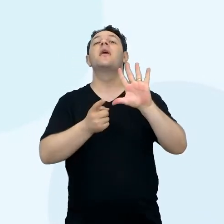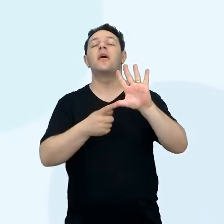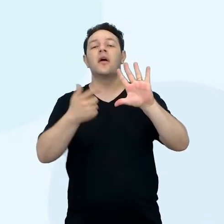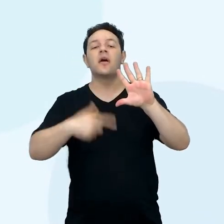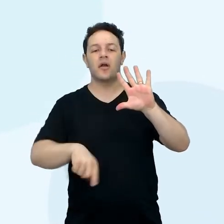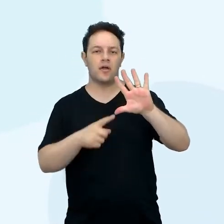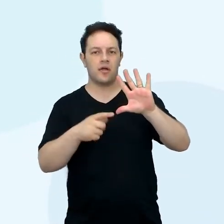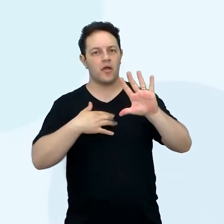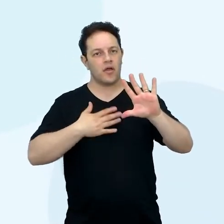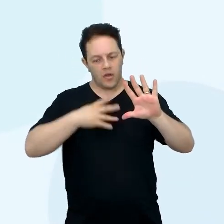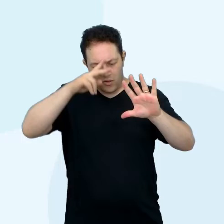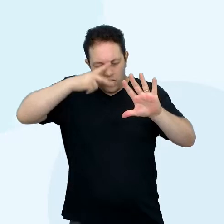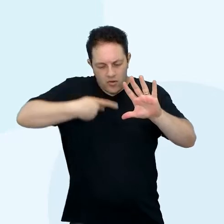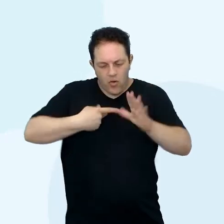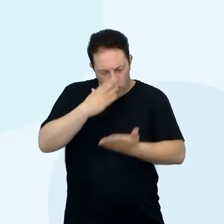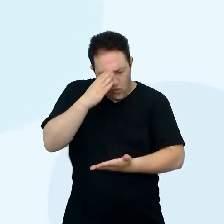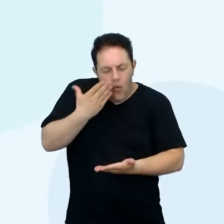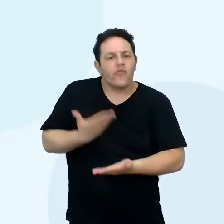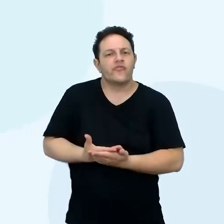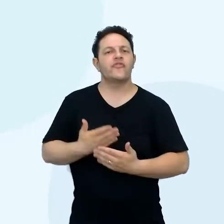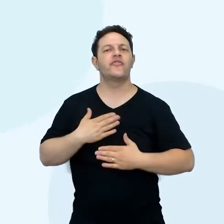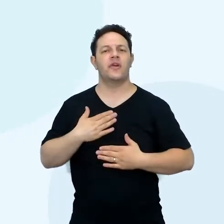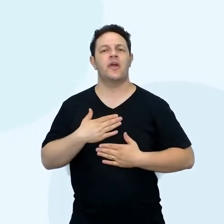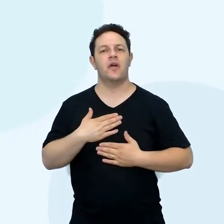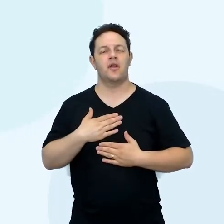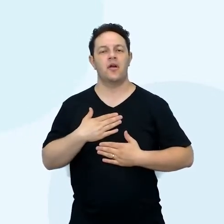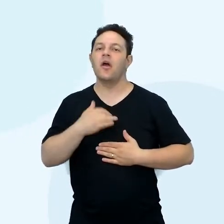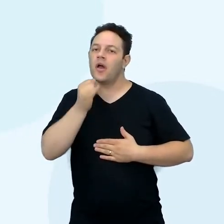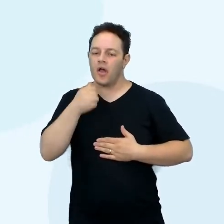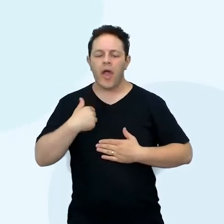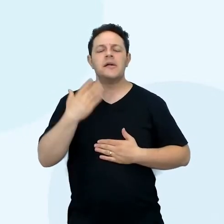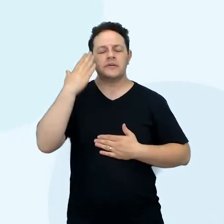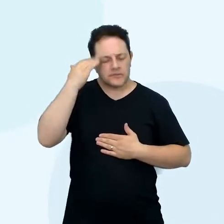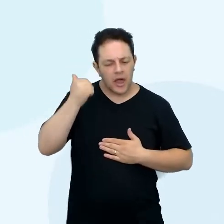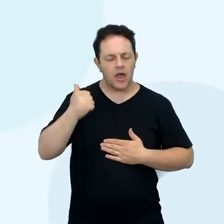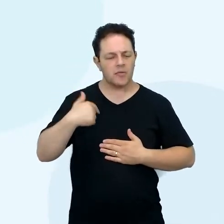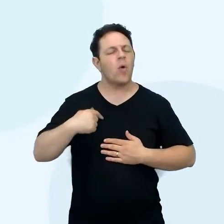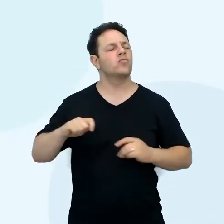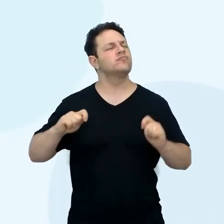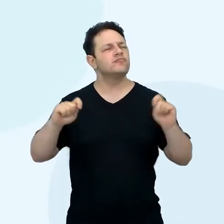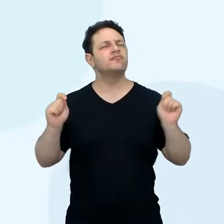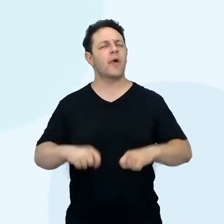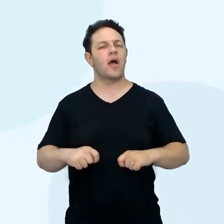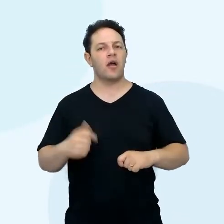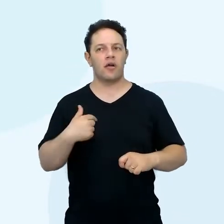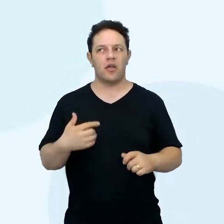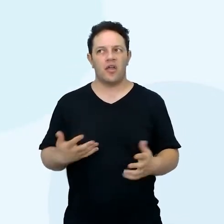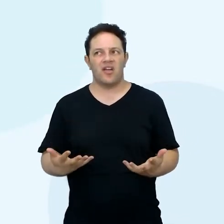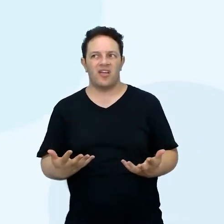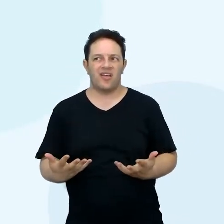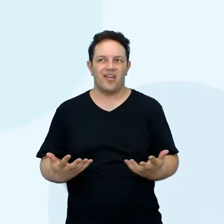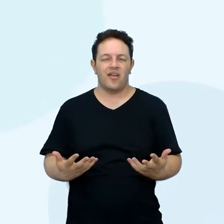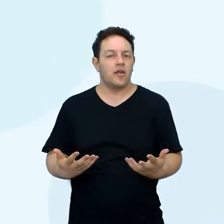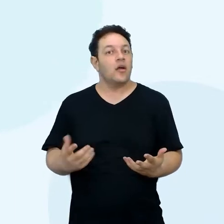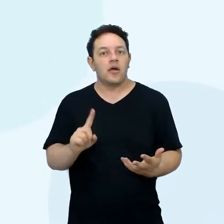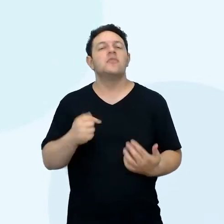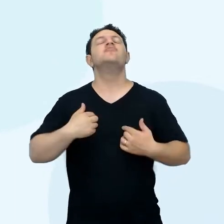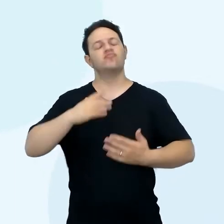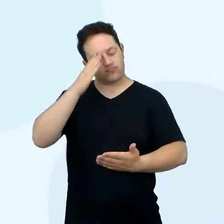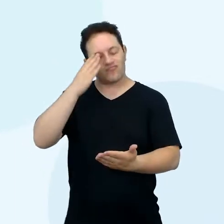Autoconfiança. Você tem que ter confiança no que você sabe, né? No que você é capaz de fazer. Olha, assim como a motivação,